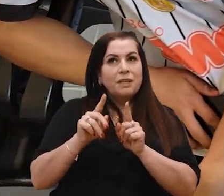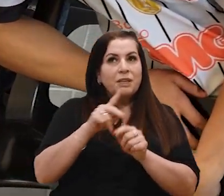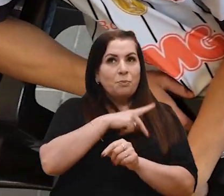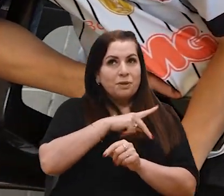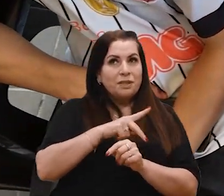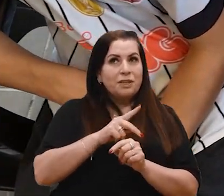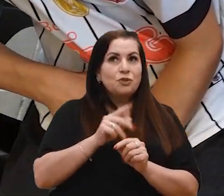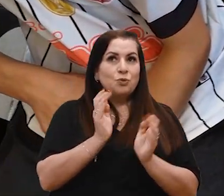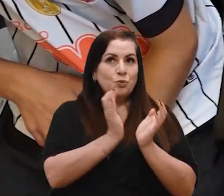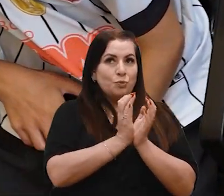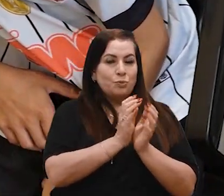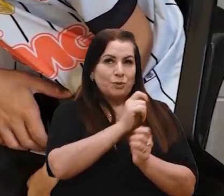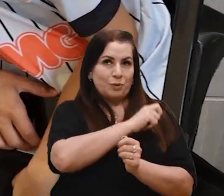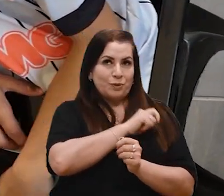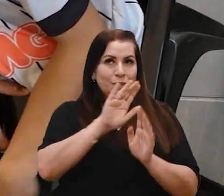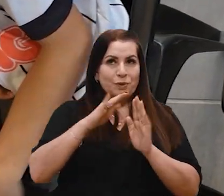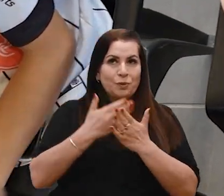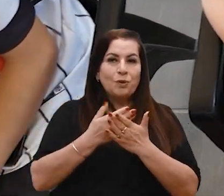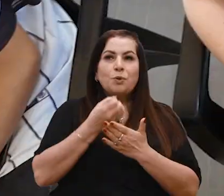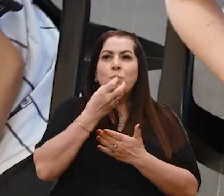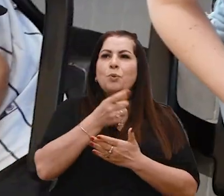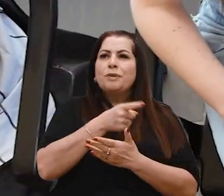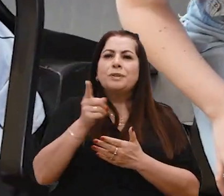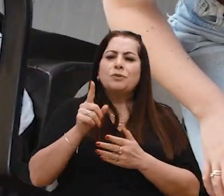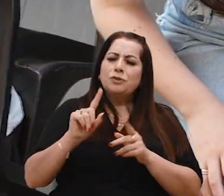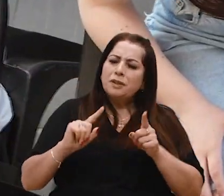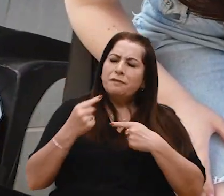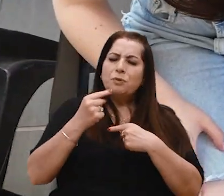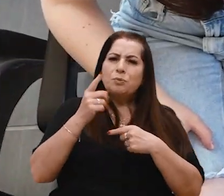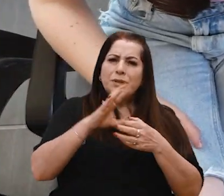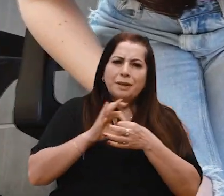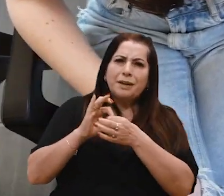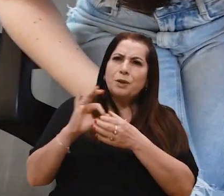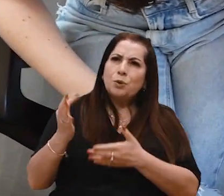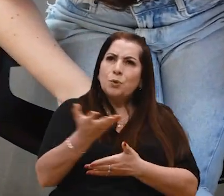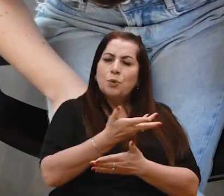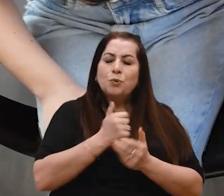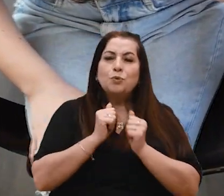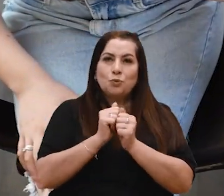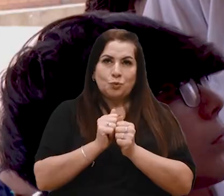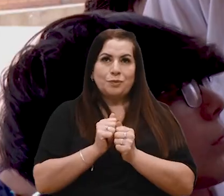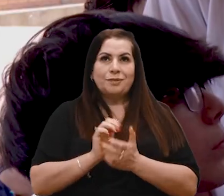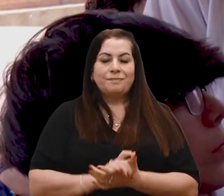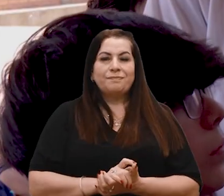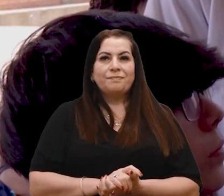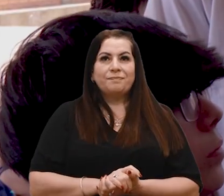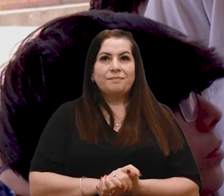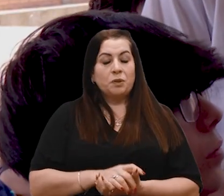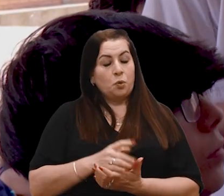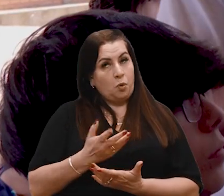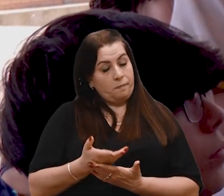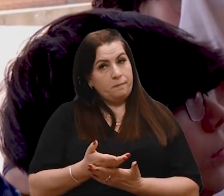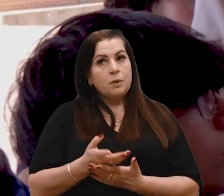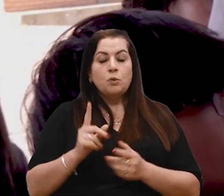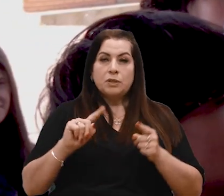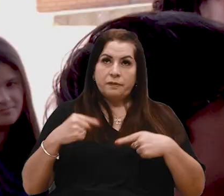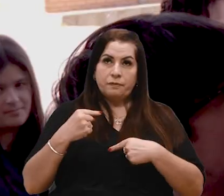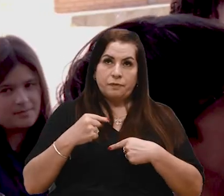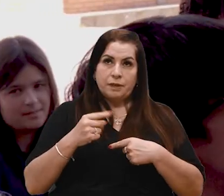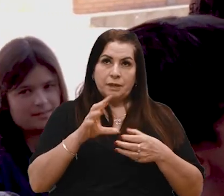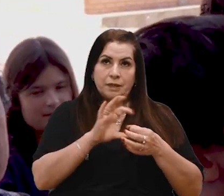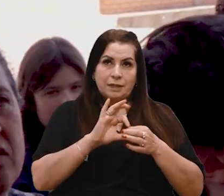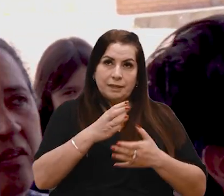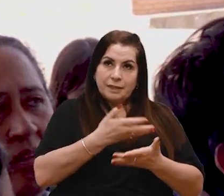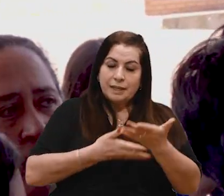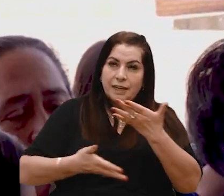presidente do Grêmio da escola. Então, conta pra gente sobre esse desafio de integrar todo mundo, Jefferson. Olha,